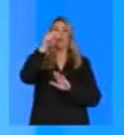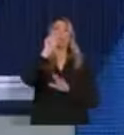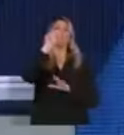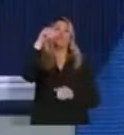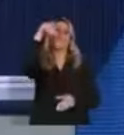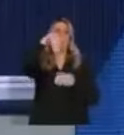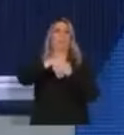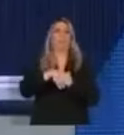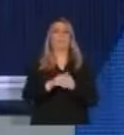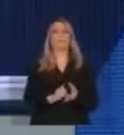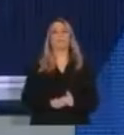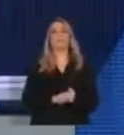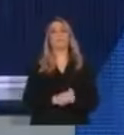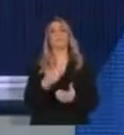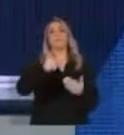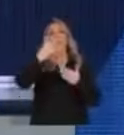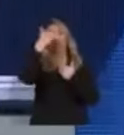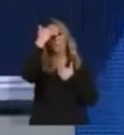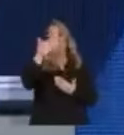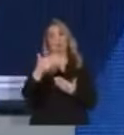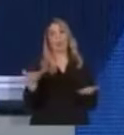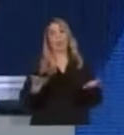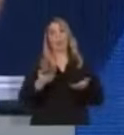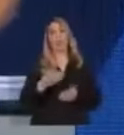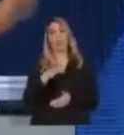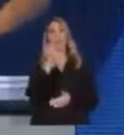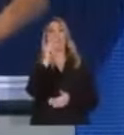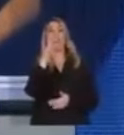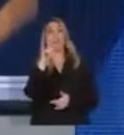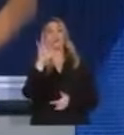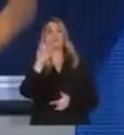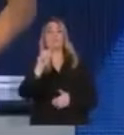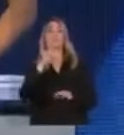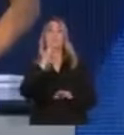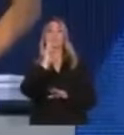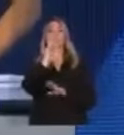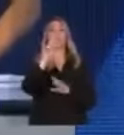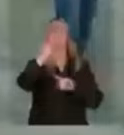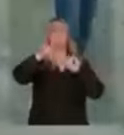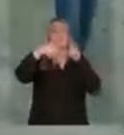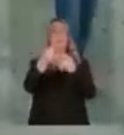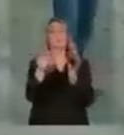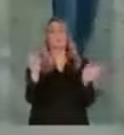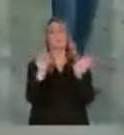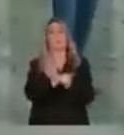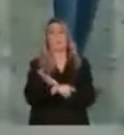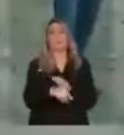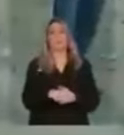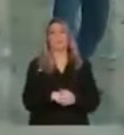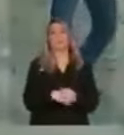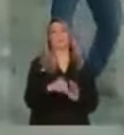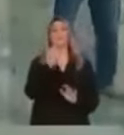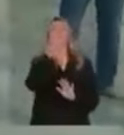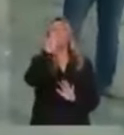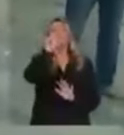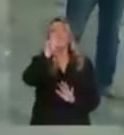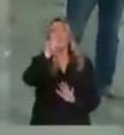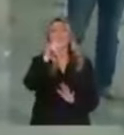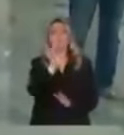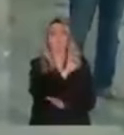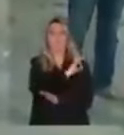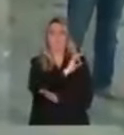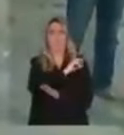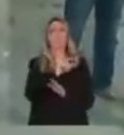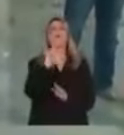próxima eleição Obrigada candidato Carlos Osório vai responder à próxima pergunta vamos ver se for Prefeito o que o